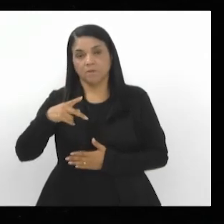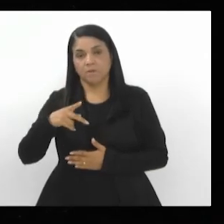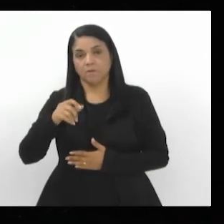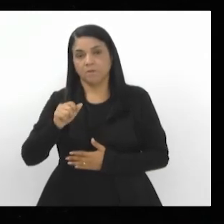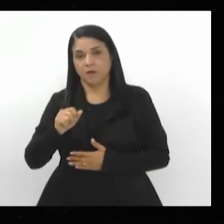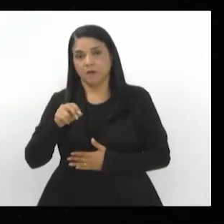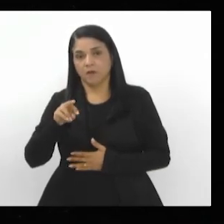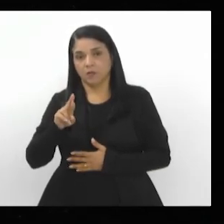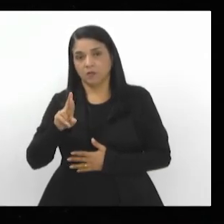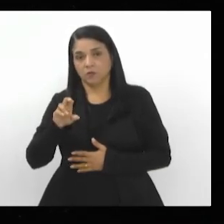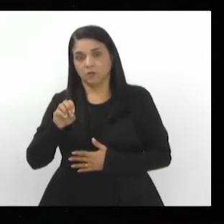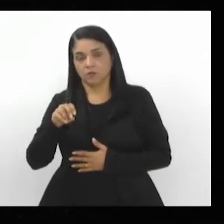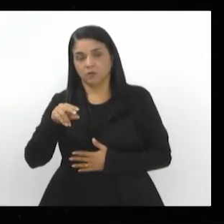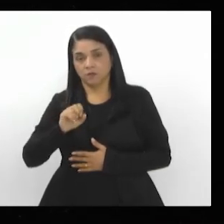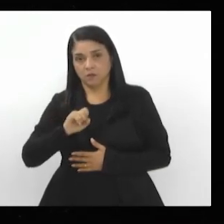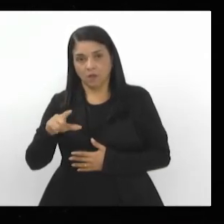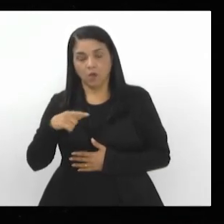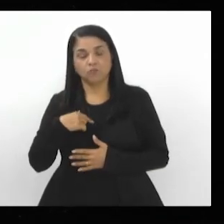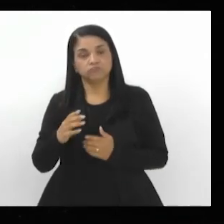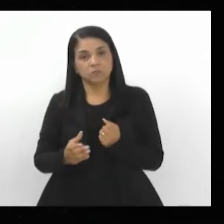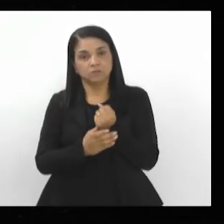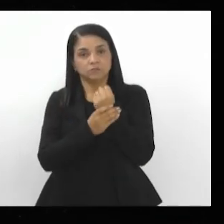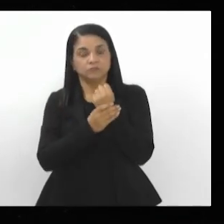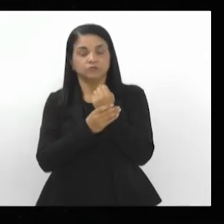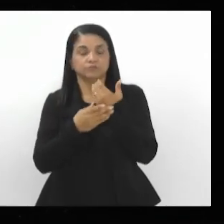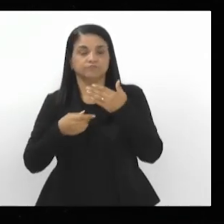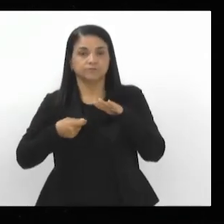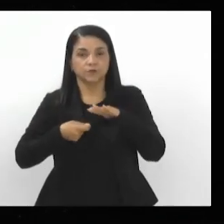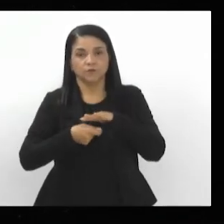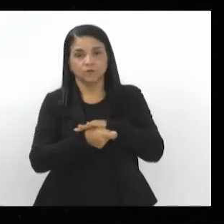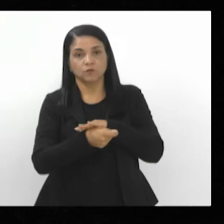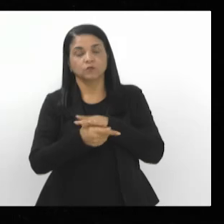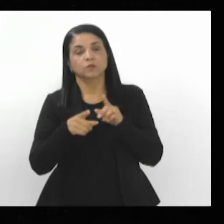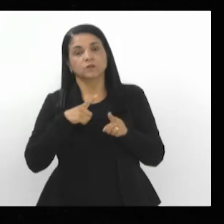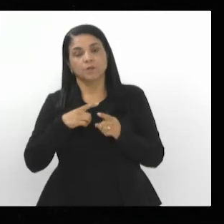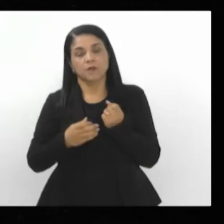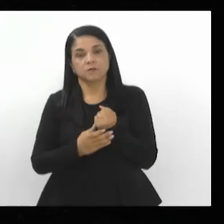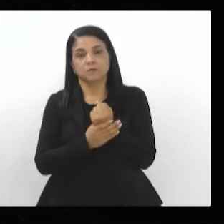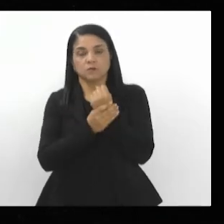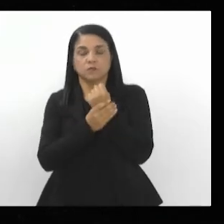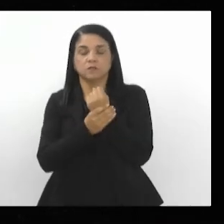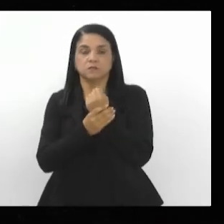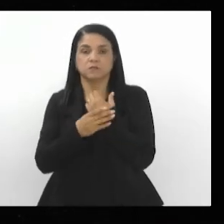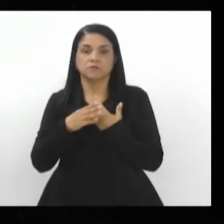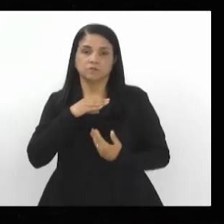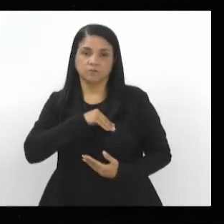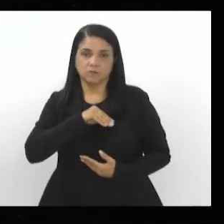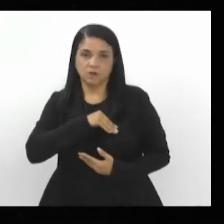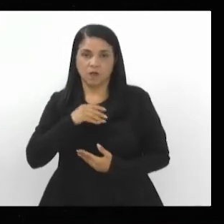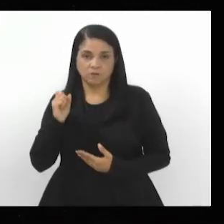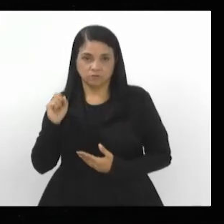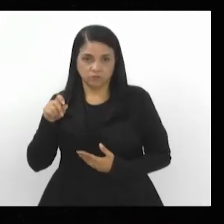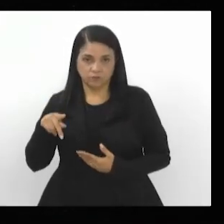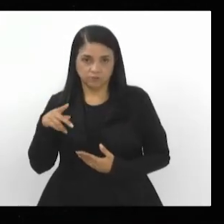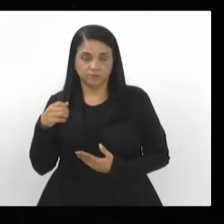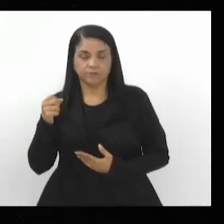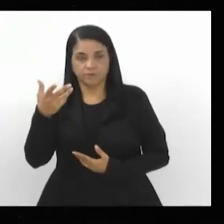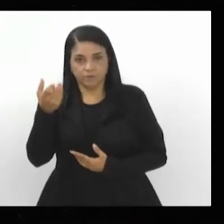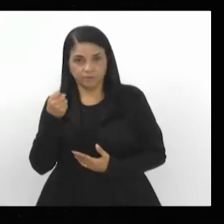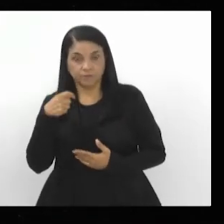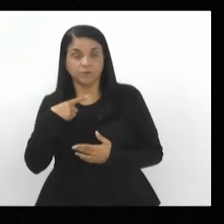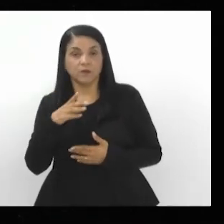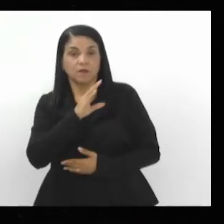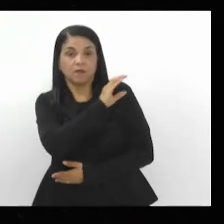iria garantir a recuperação do fundo e a segurança financeira dos beneficiários. Campos tem recursos